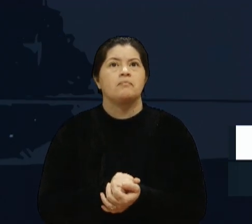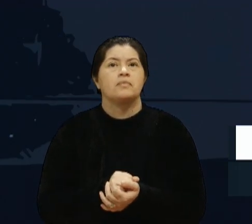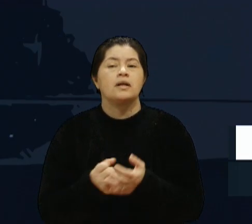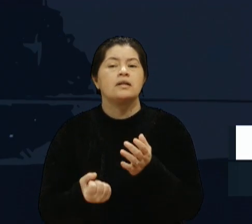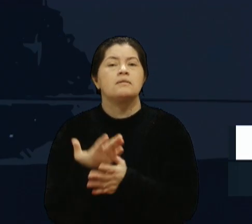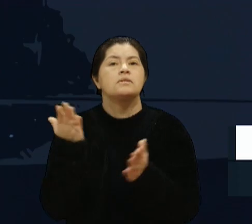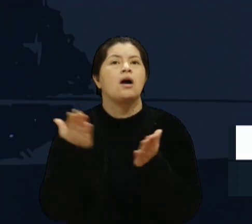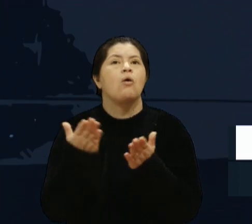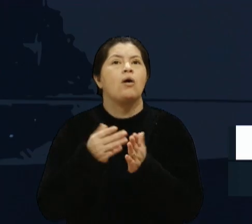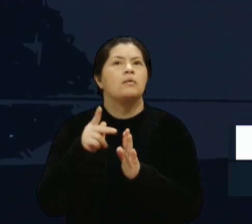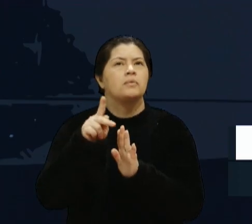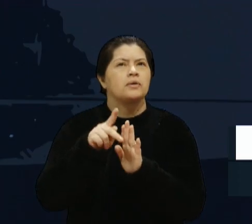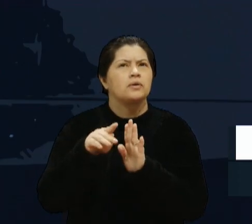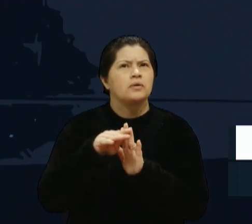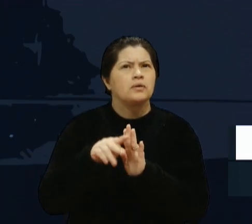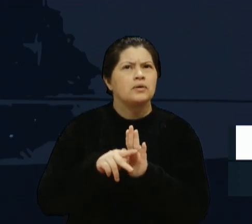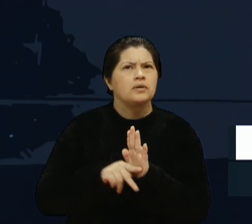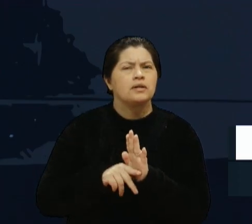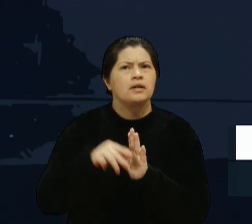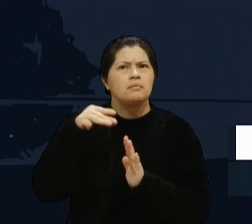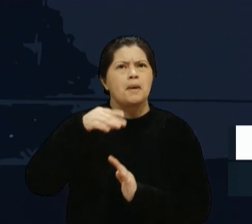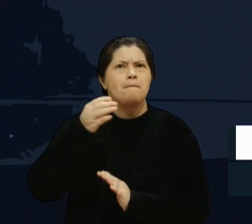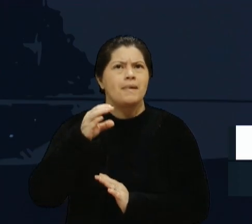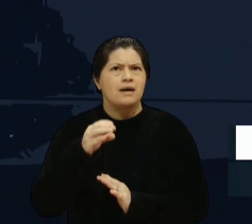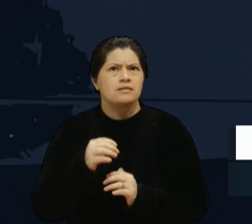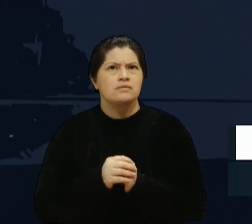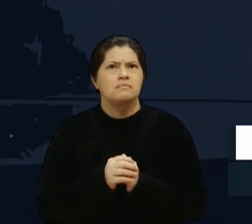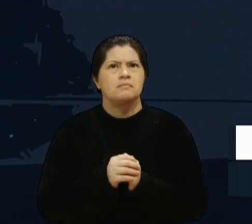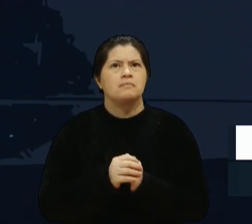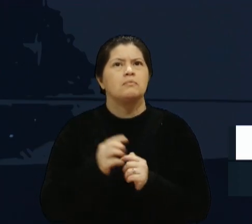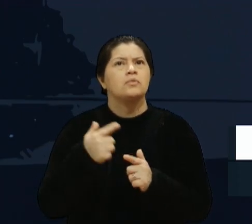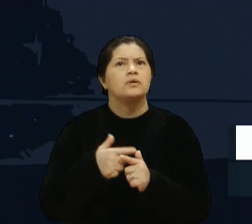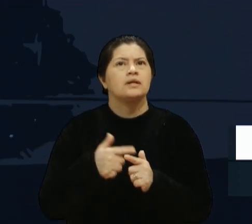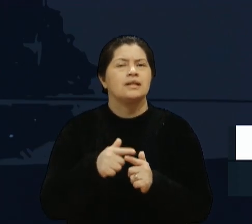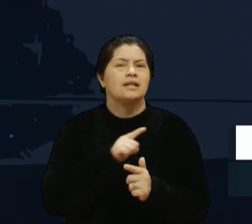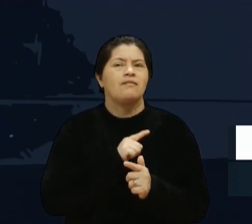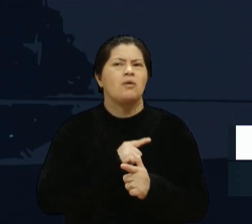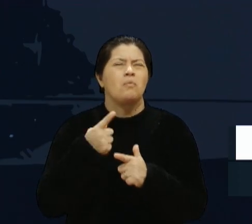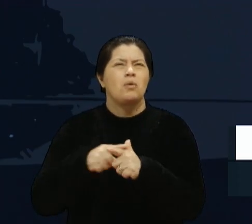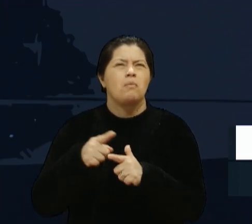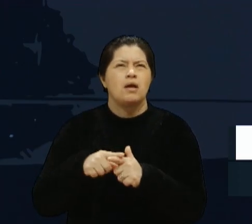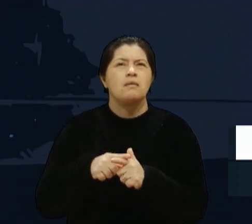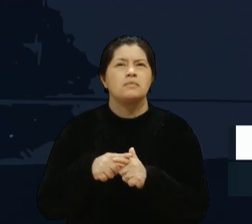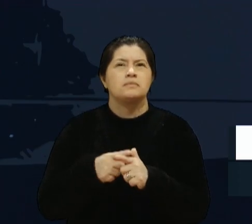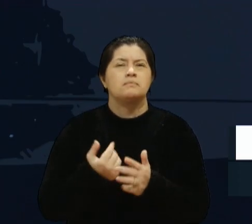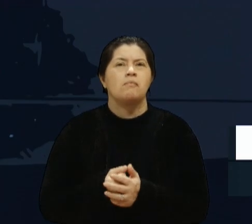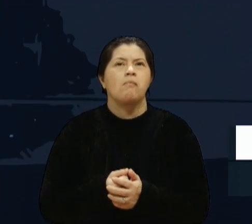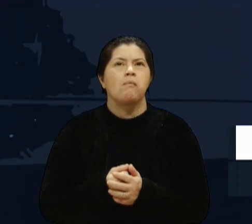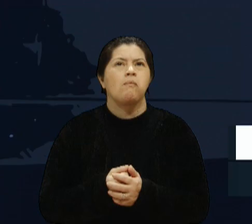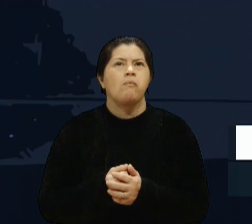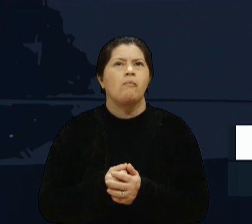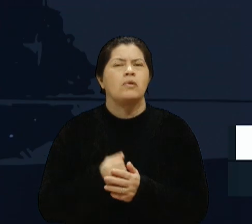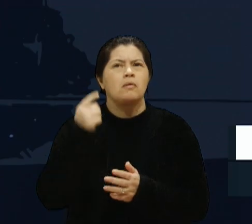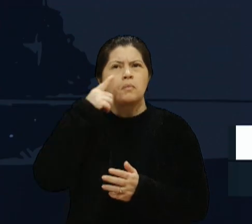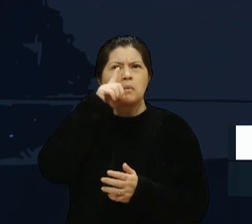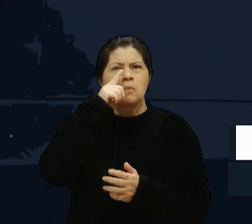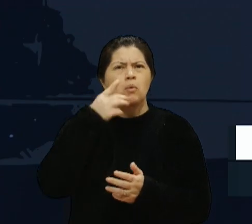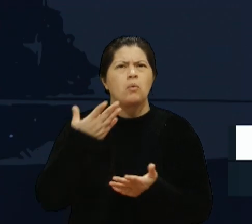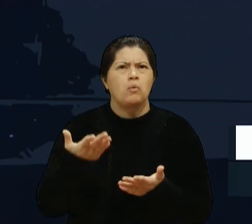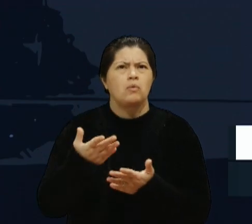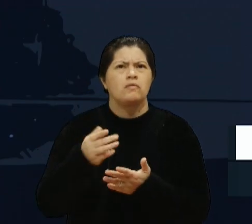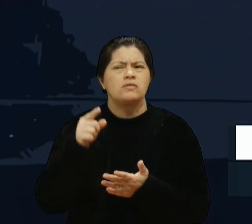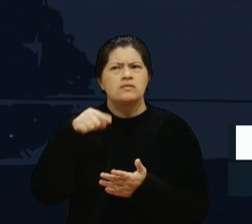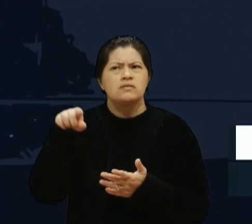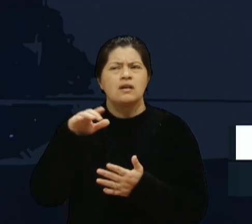esse programa, foi criado em março, porque nós tivemos um problema muito grave em março. Vocês devem ter acompanhado uma ação